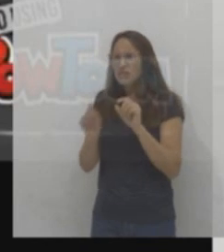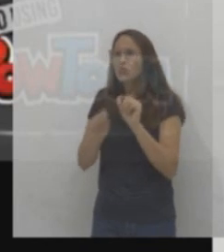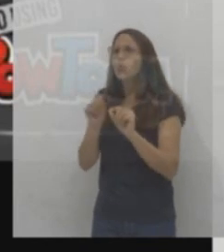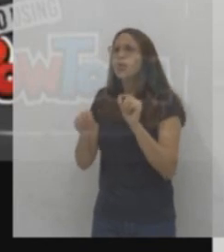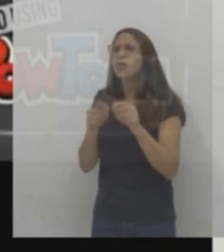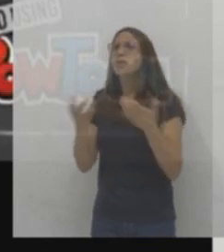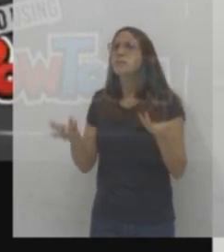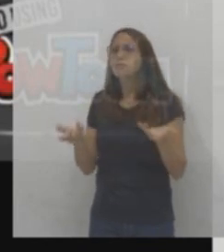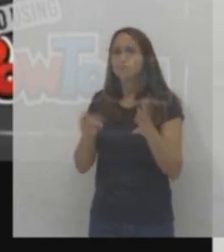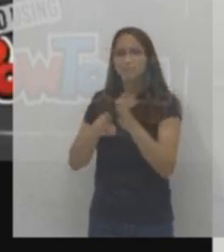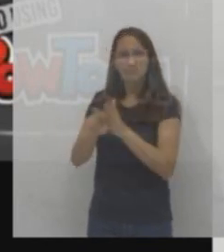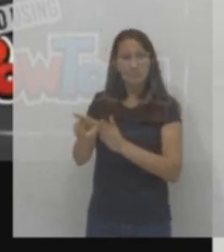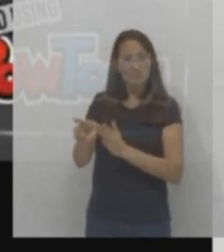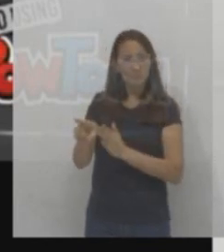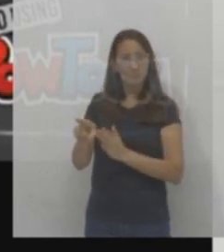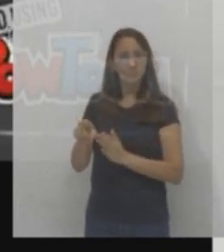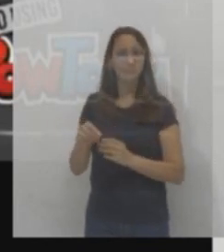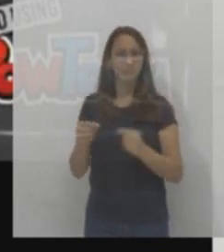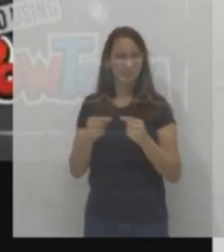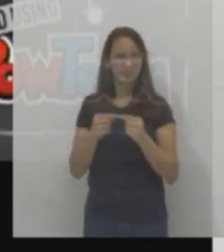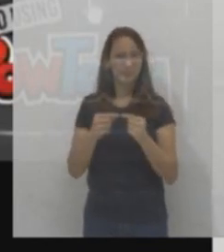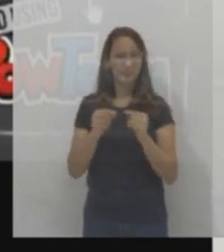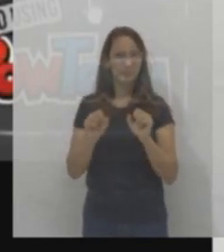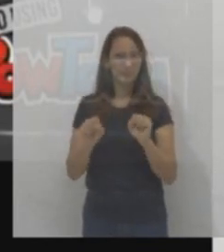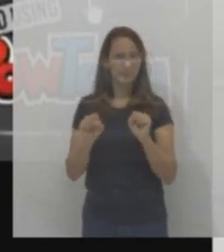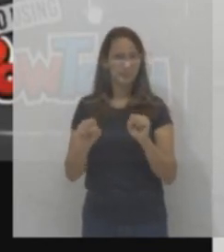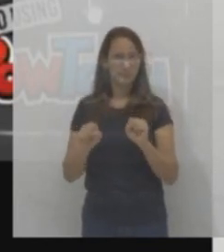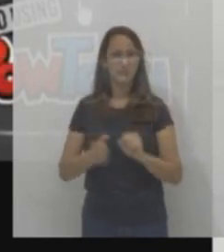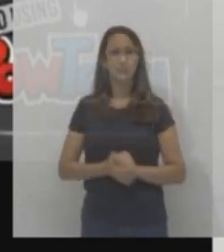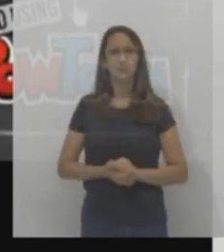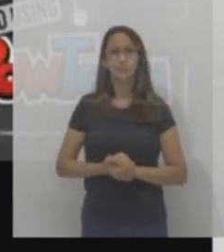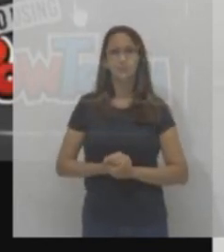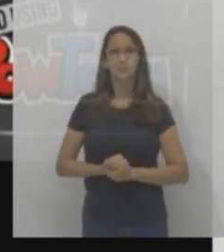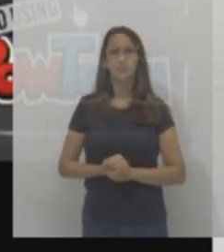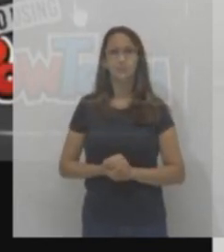Então, notem como é usado de uma forma interrogativa, tá?